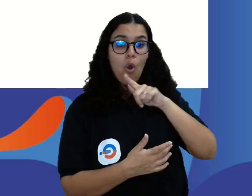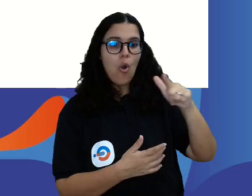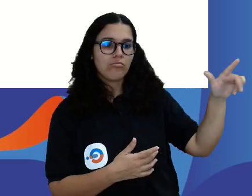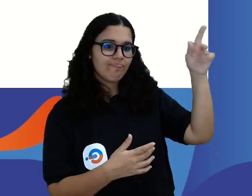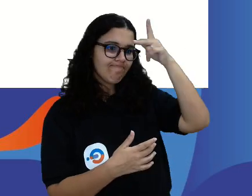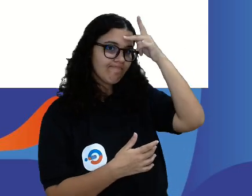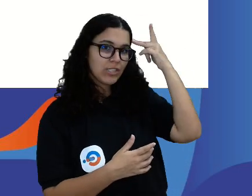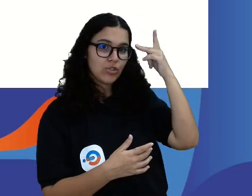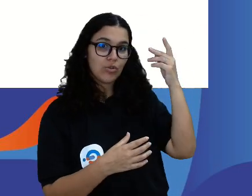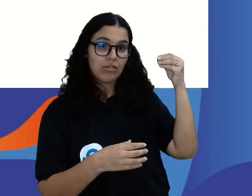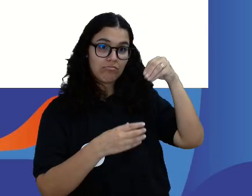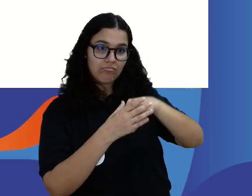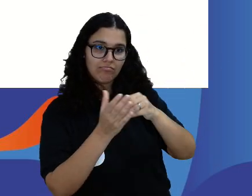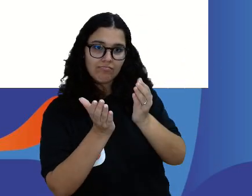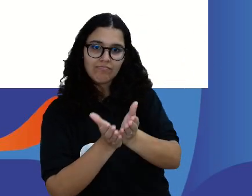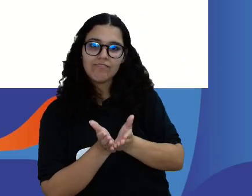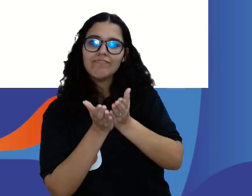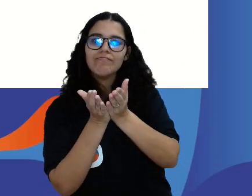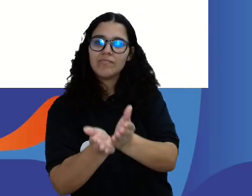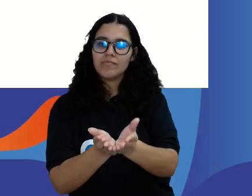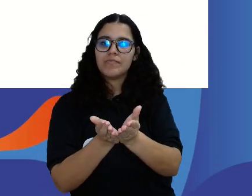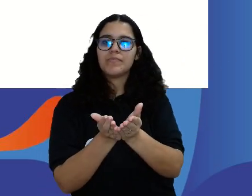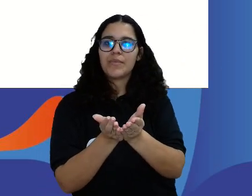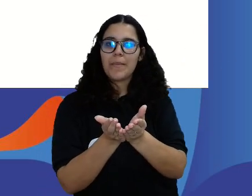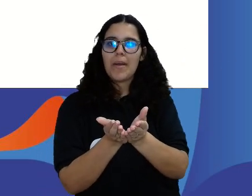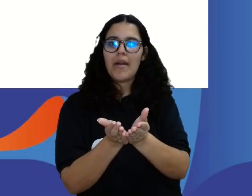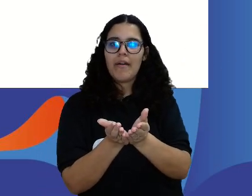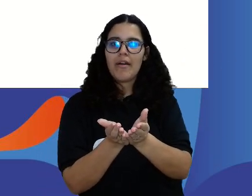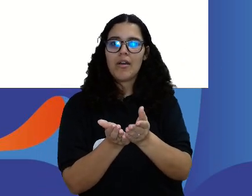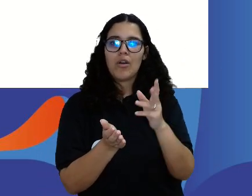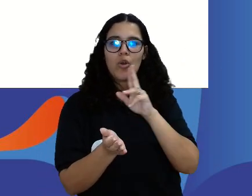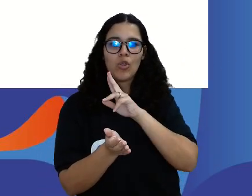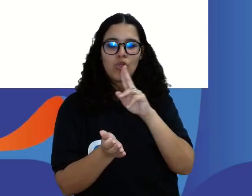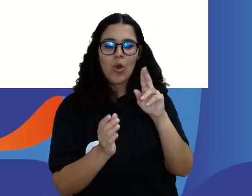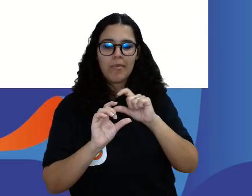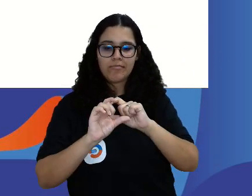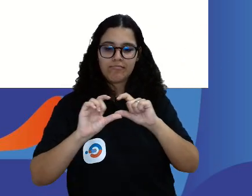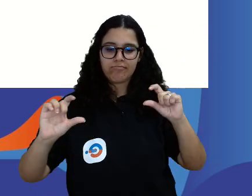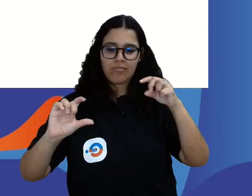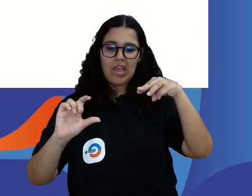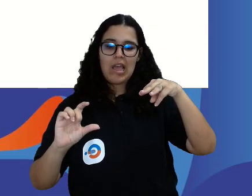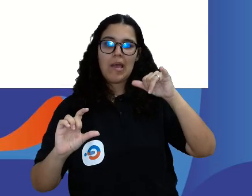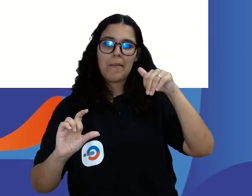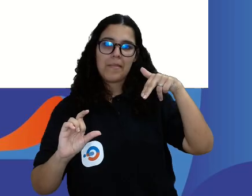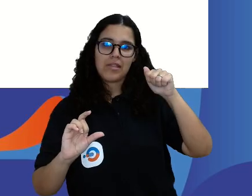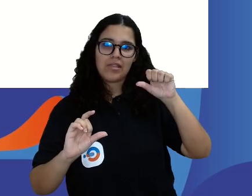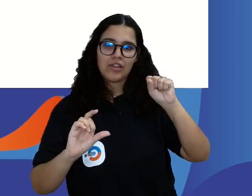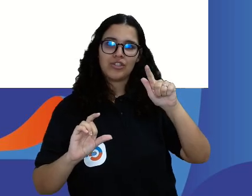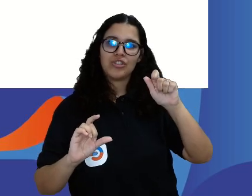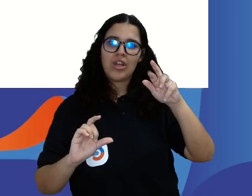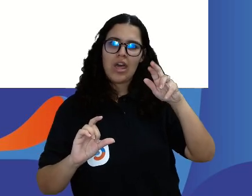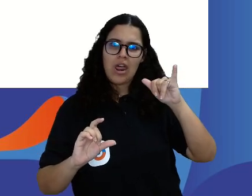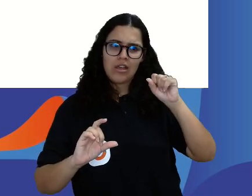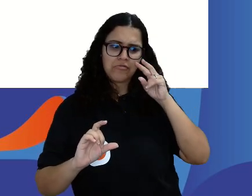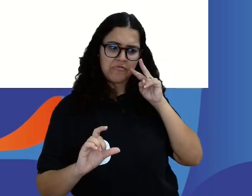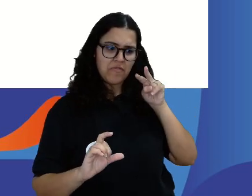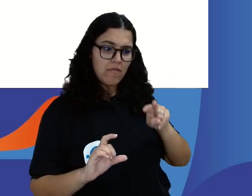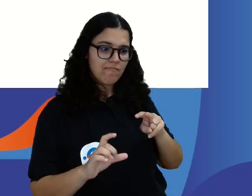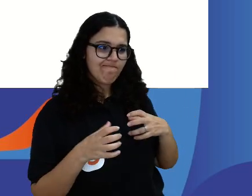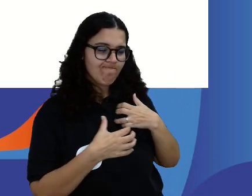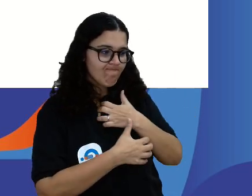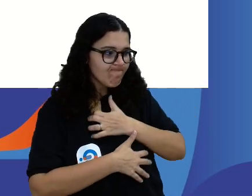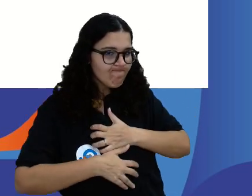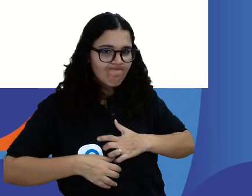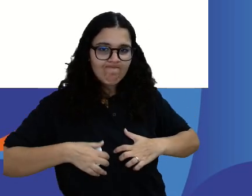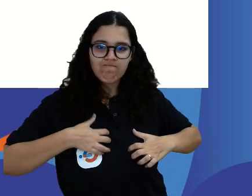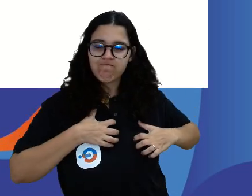né, da fragata, né, chamada de Minas Gerais, eles se revoltam, né? Se revoltam, e